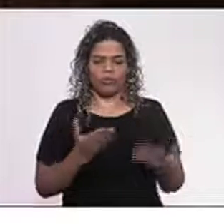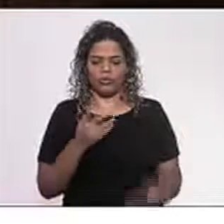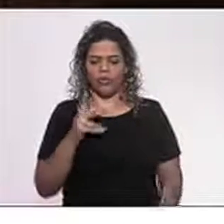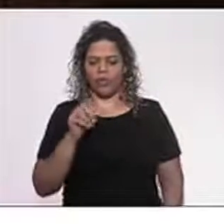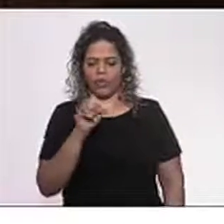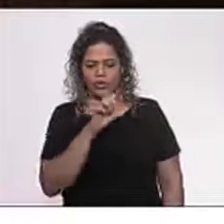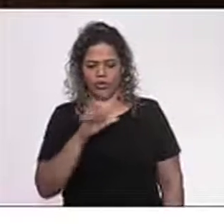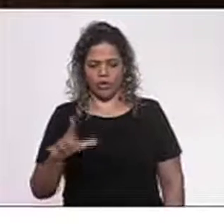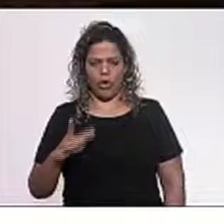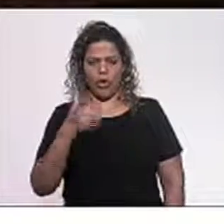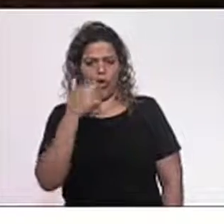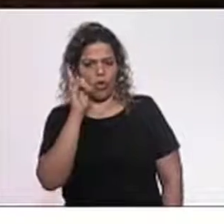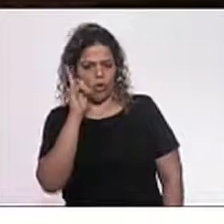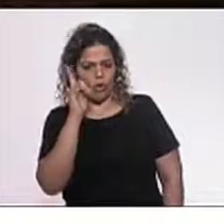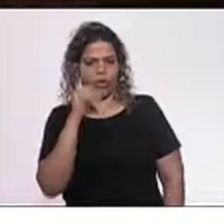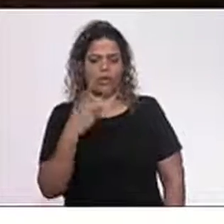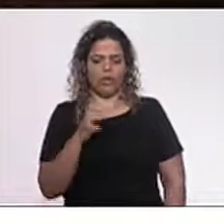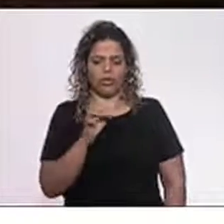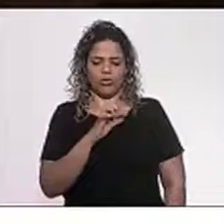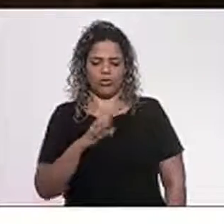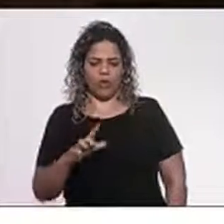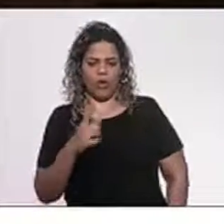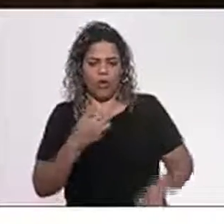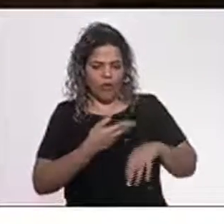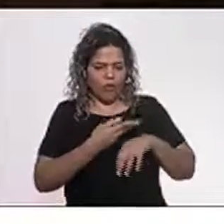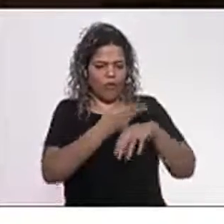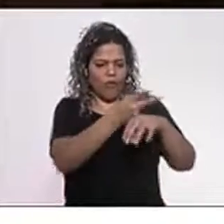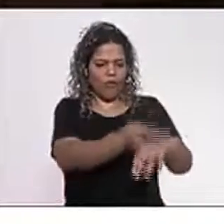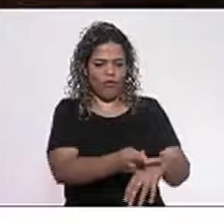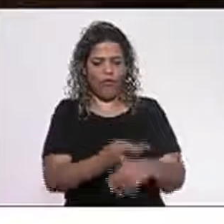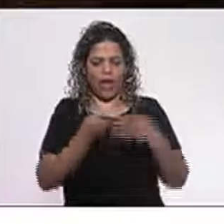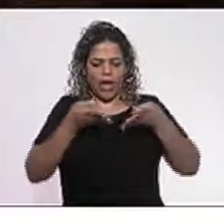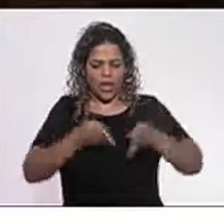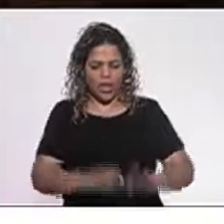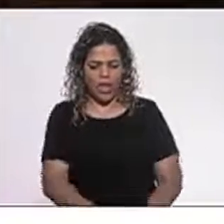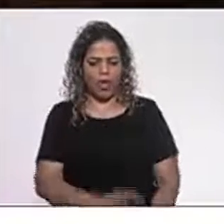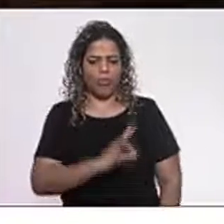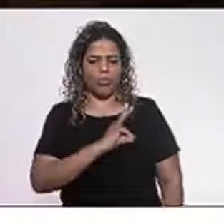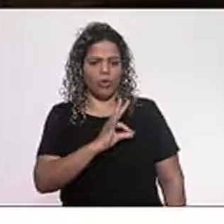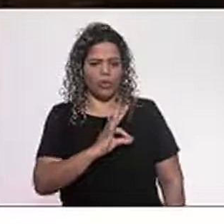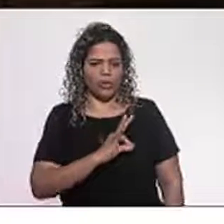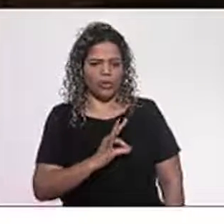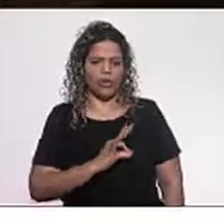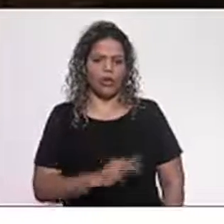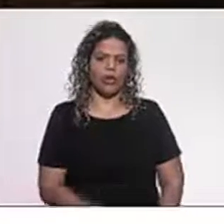PSOL, ontem presidido pelo PSOL, foi no enterro de algum policial militar.